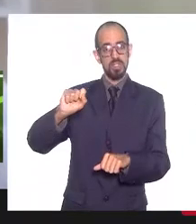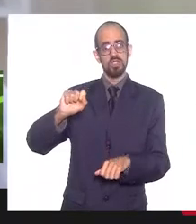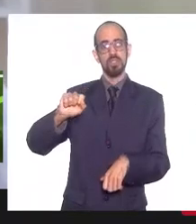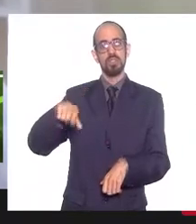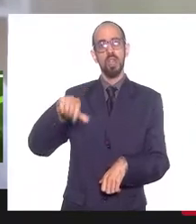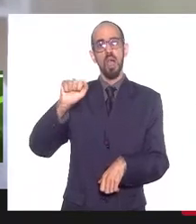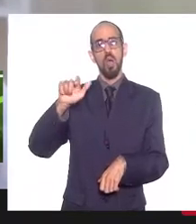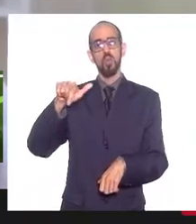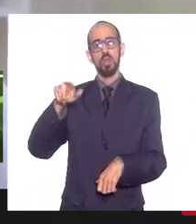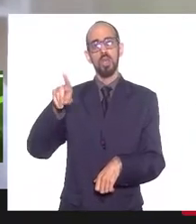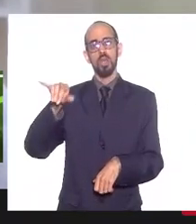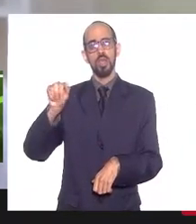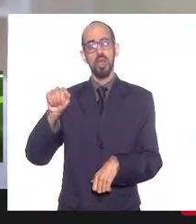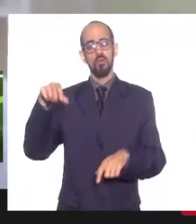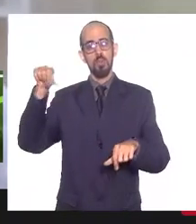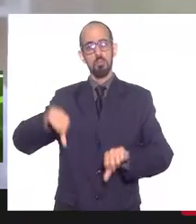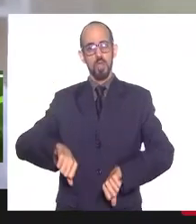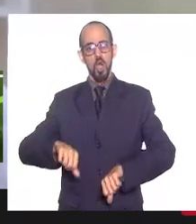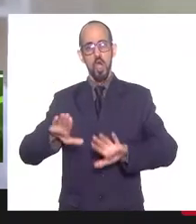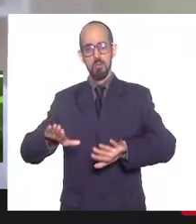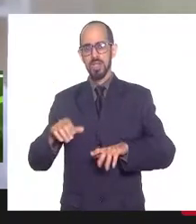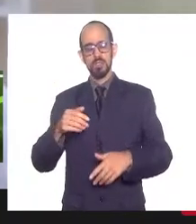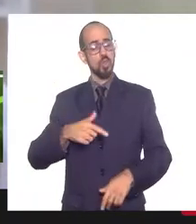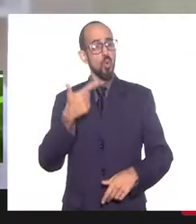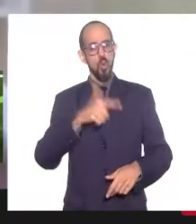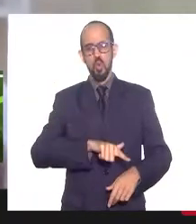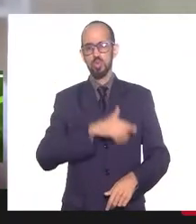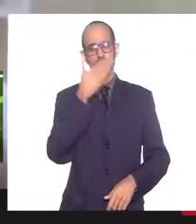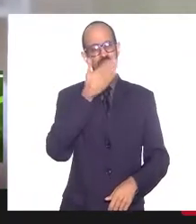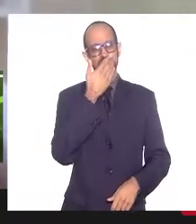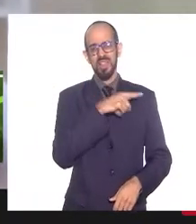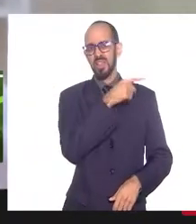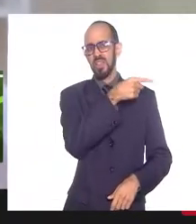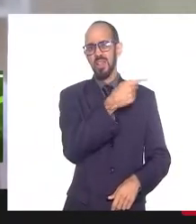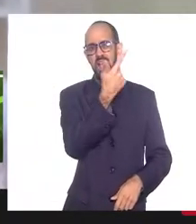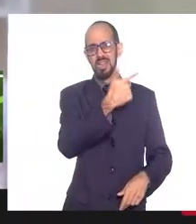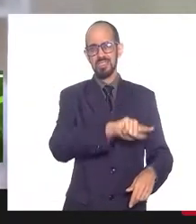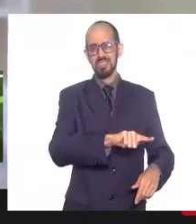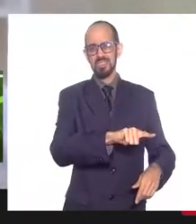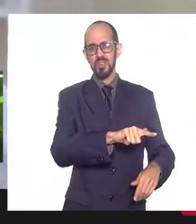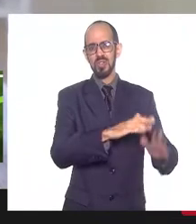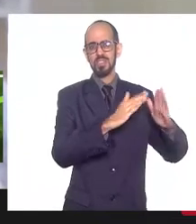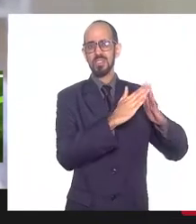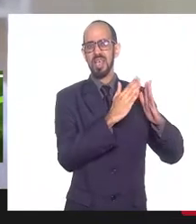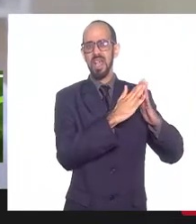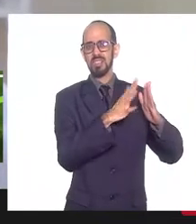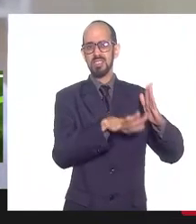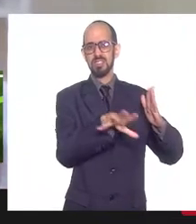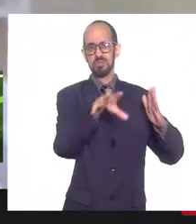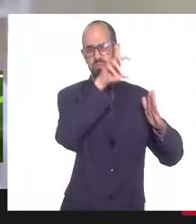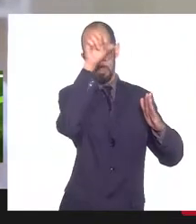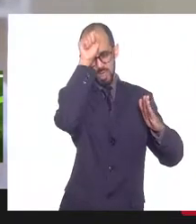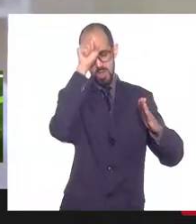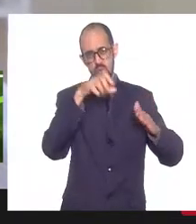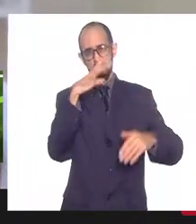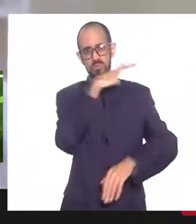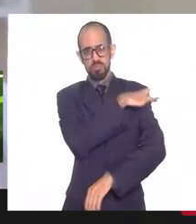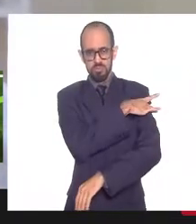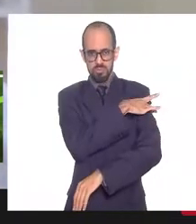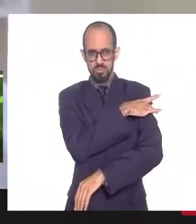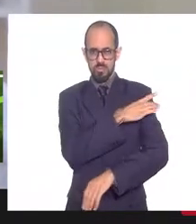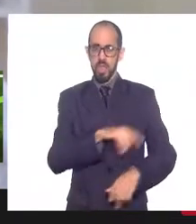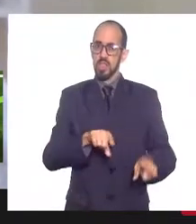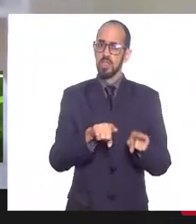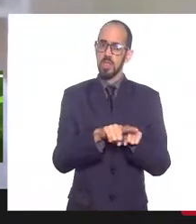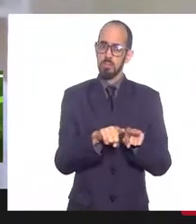outros procedimentos foram invisibilizar as religiões e as casas de axé e impedir que a própria Lei